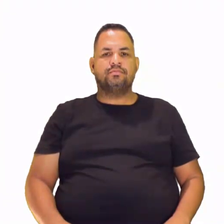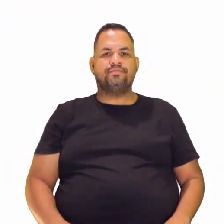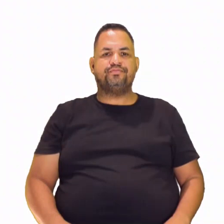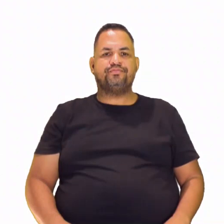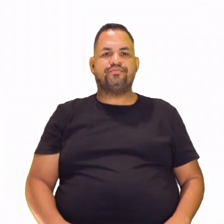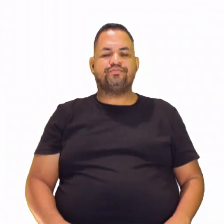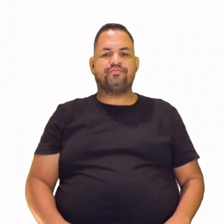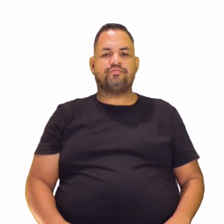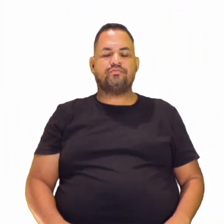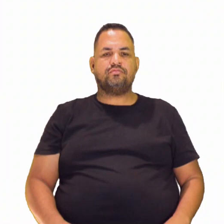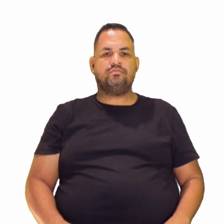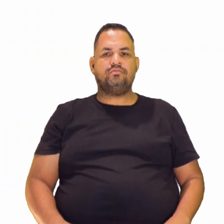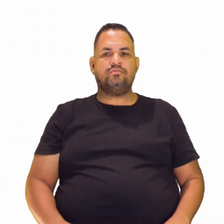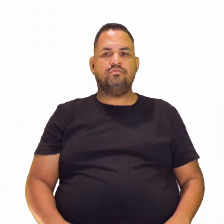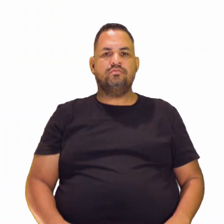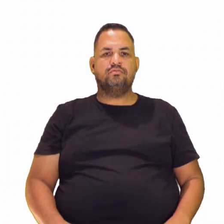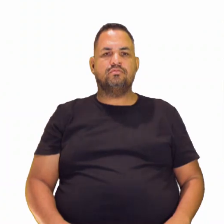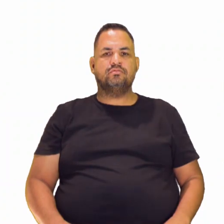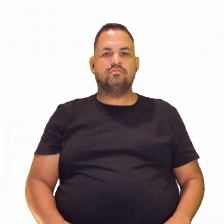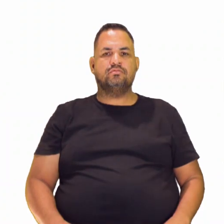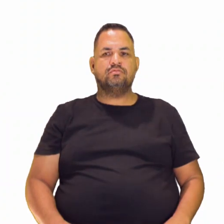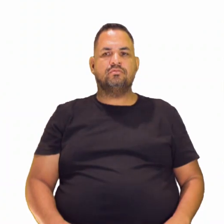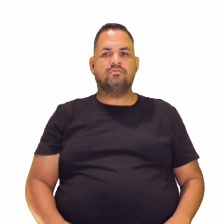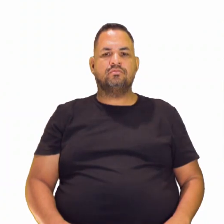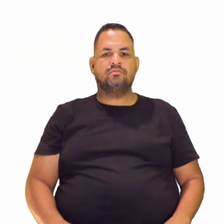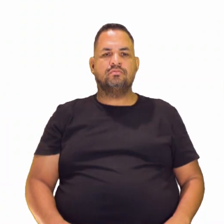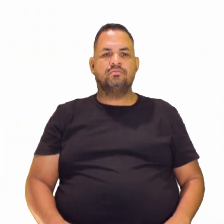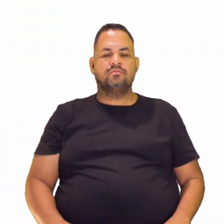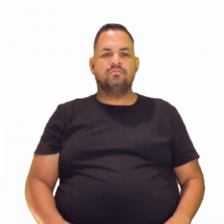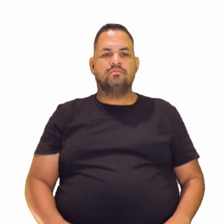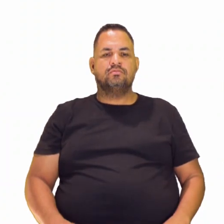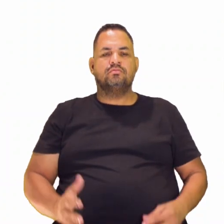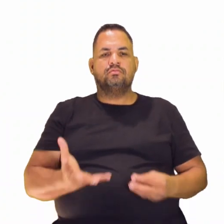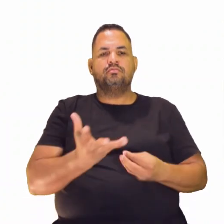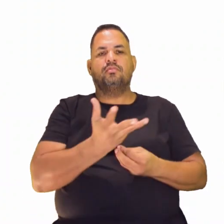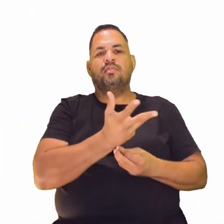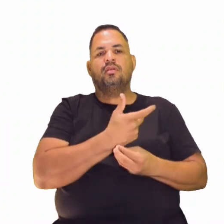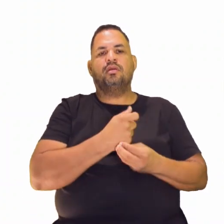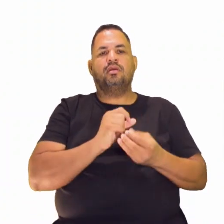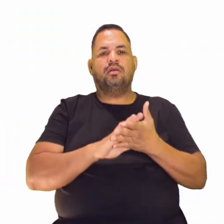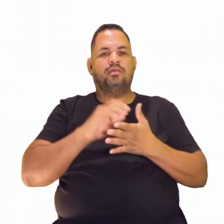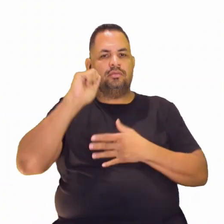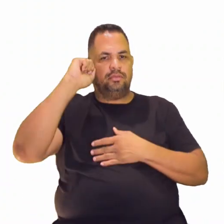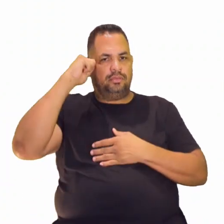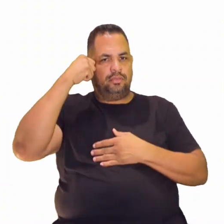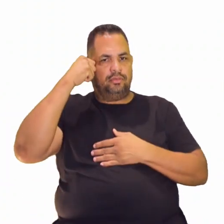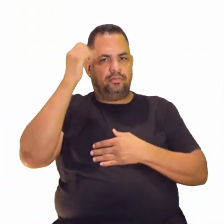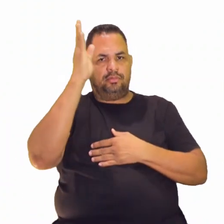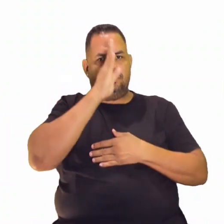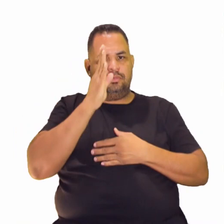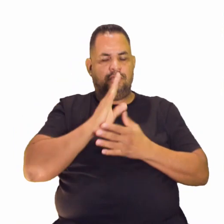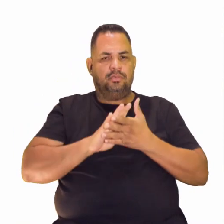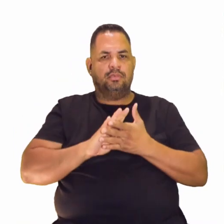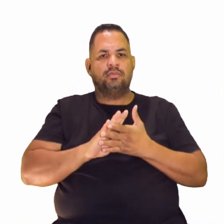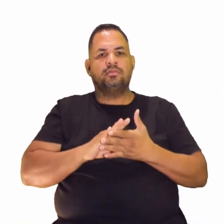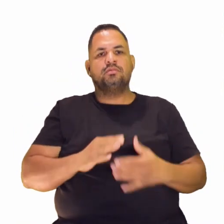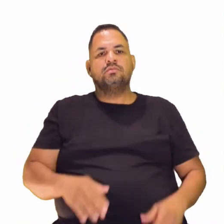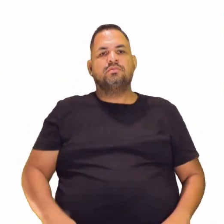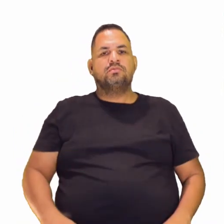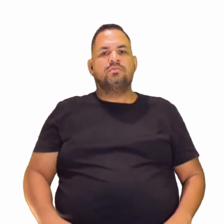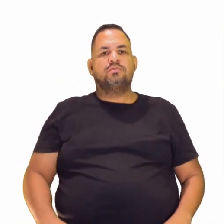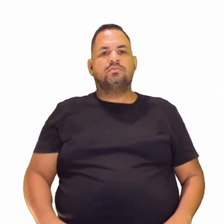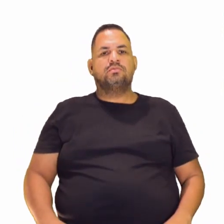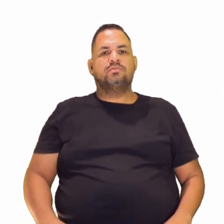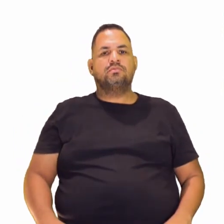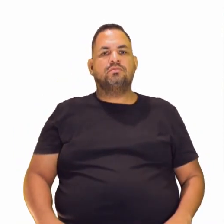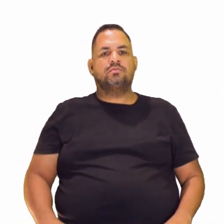aí. Então, agora nós vamos ver a arte afro-brasileira e africana. Tá? No Brasil, artistas